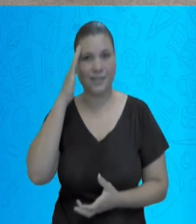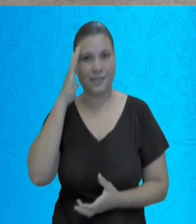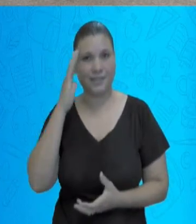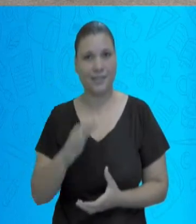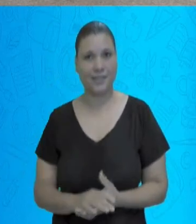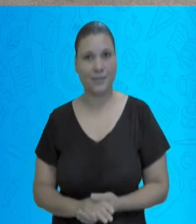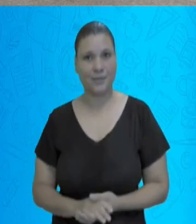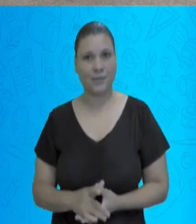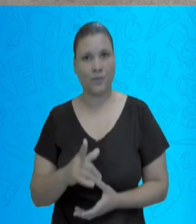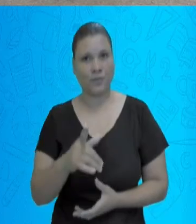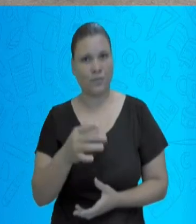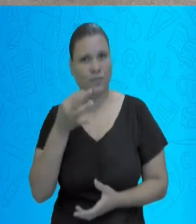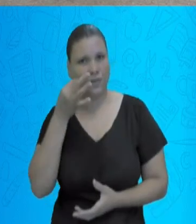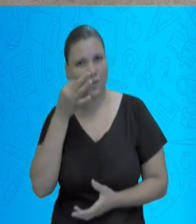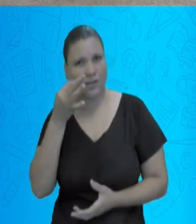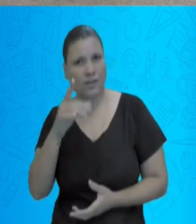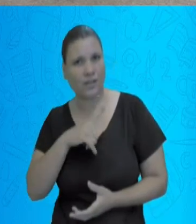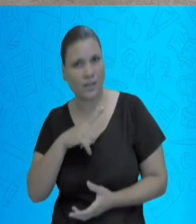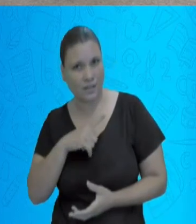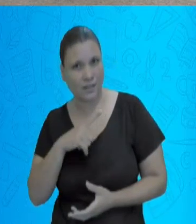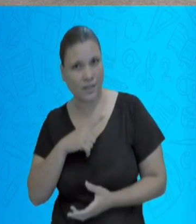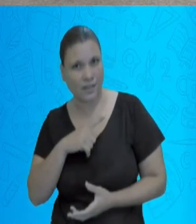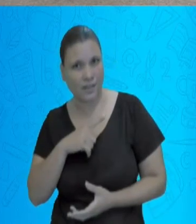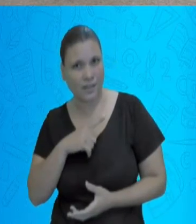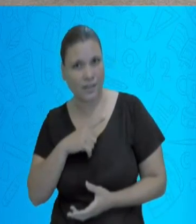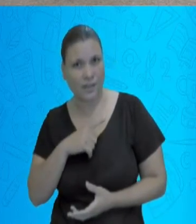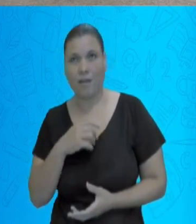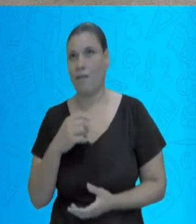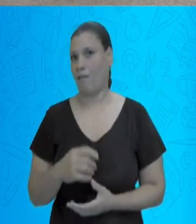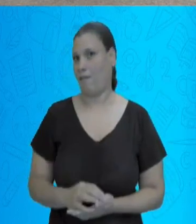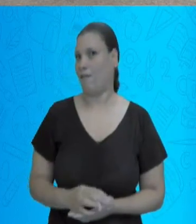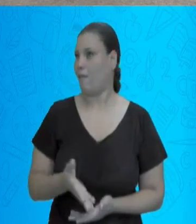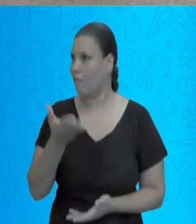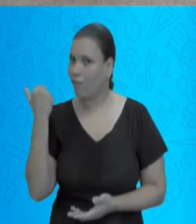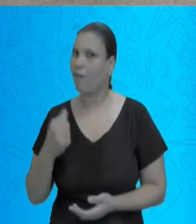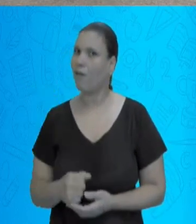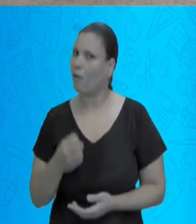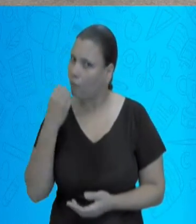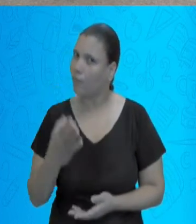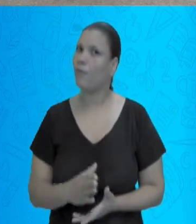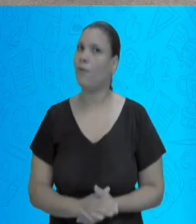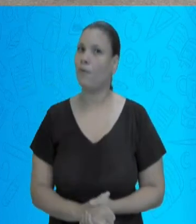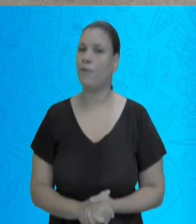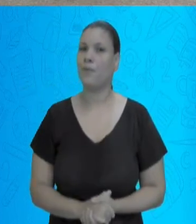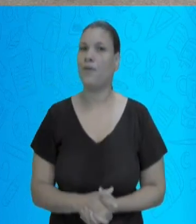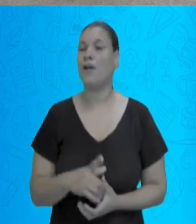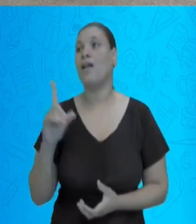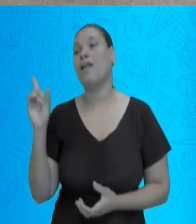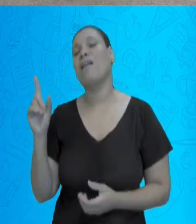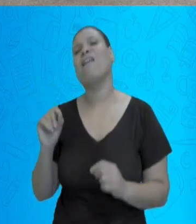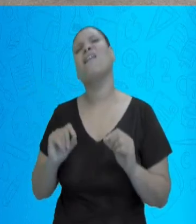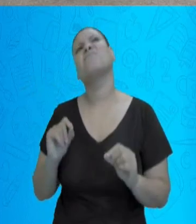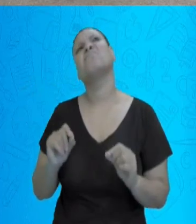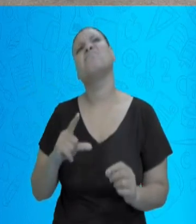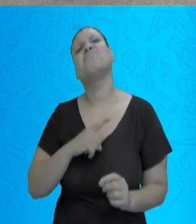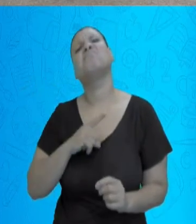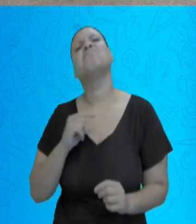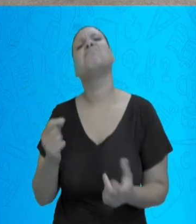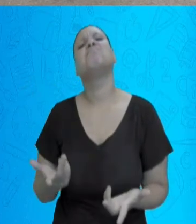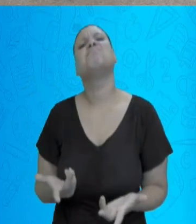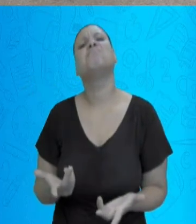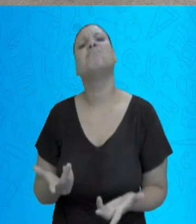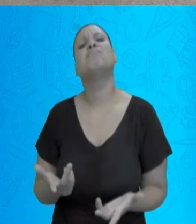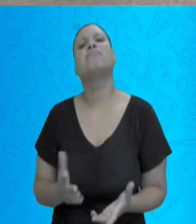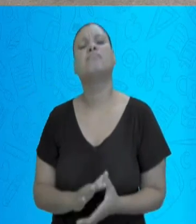de conhecer o Museu de Governador Valadares, fica a dica, é uma boa ideia. E o que lá tem nesse museu? Vamos ver o que